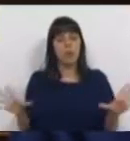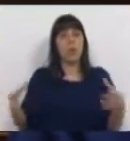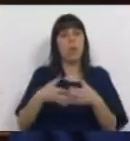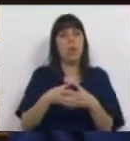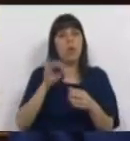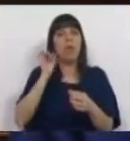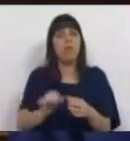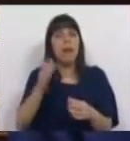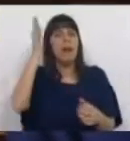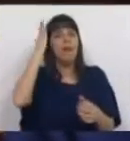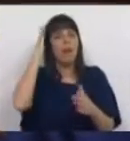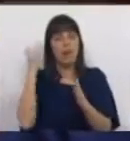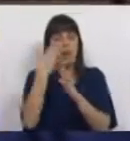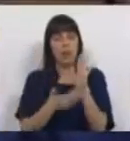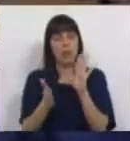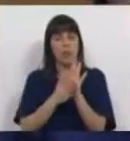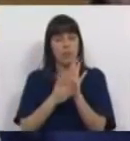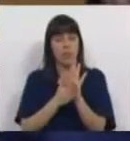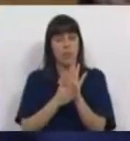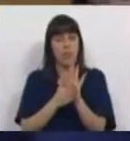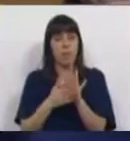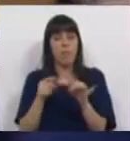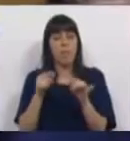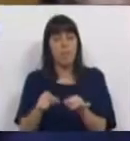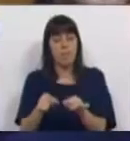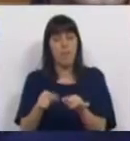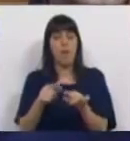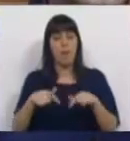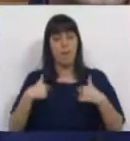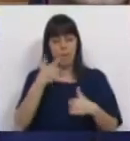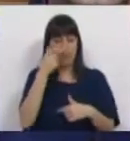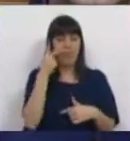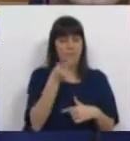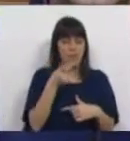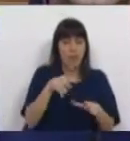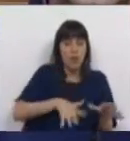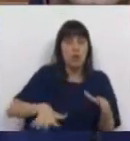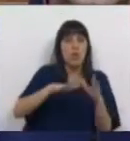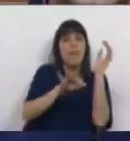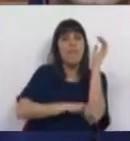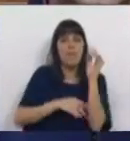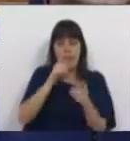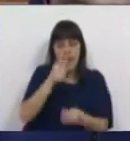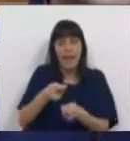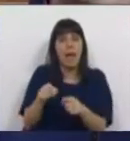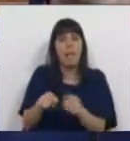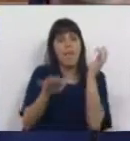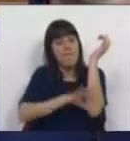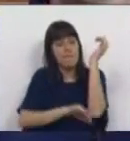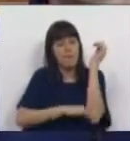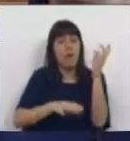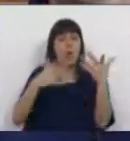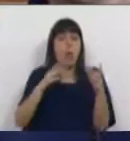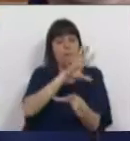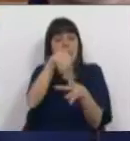coletiva, como previsto na Constituição, usados e fruídos pelos moradores de uma determinada freguesia, freguesias ou de